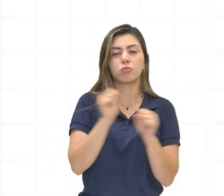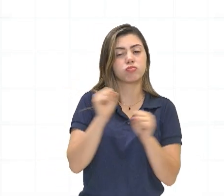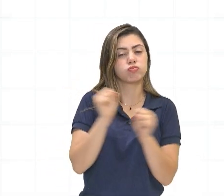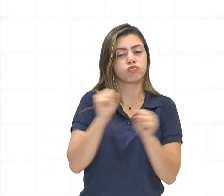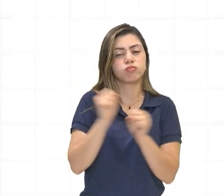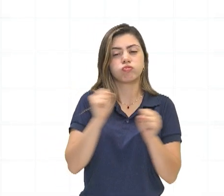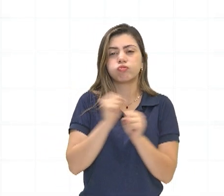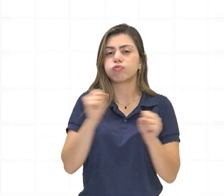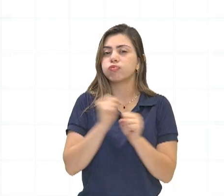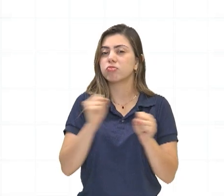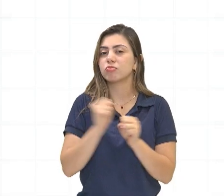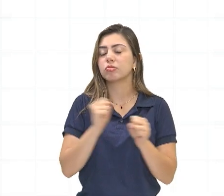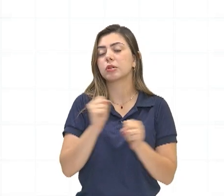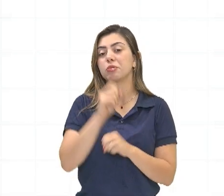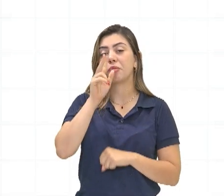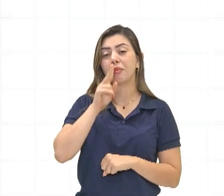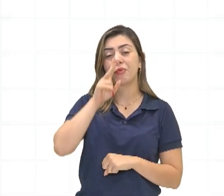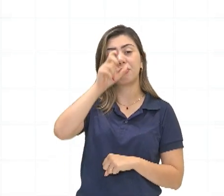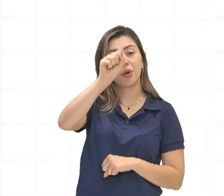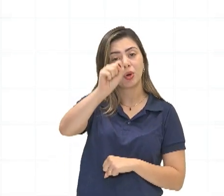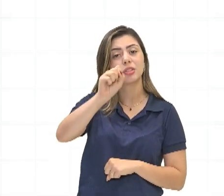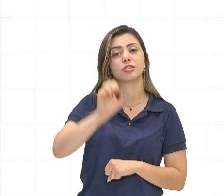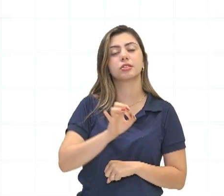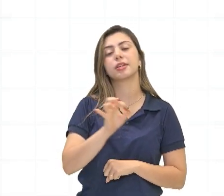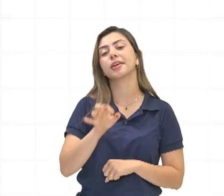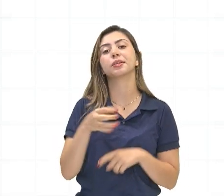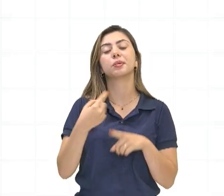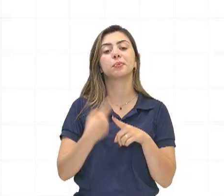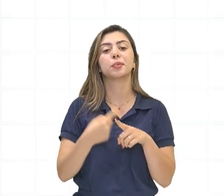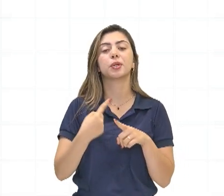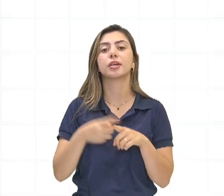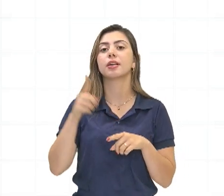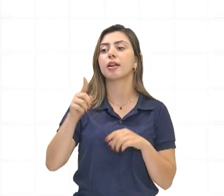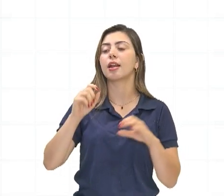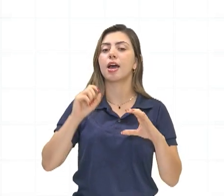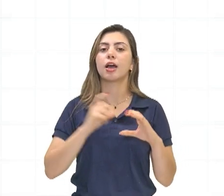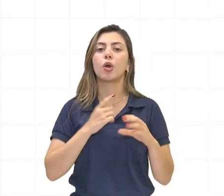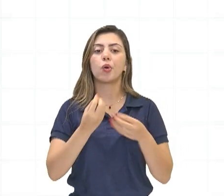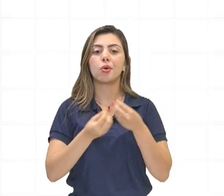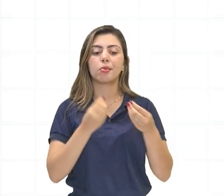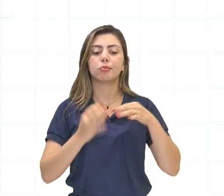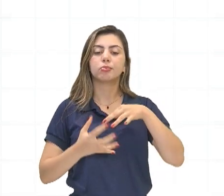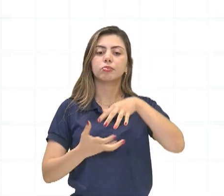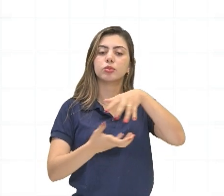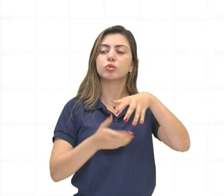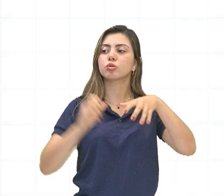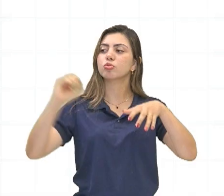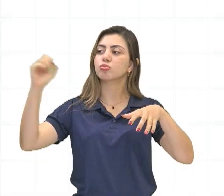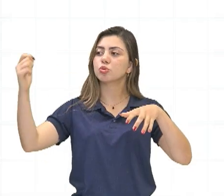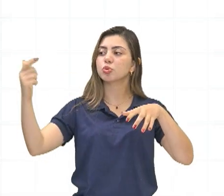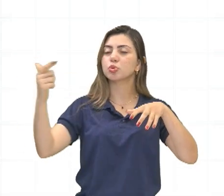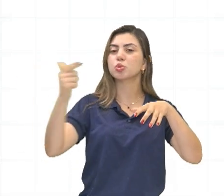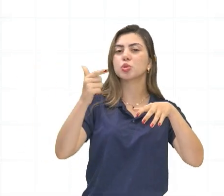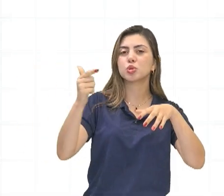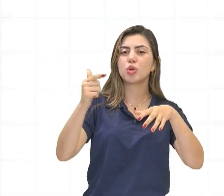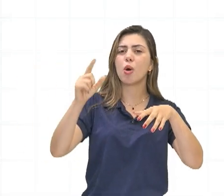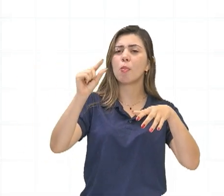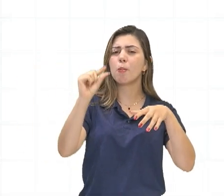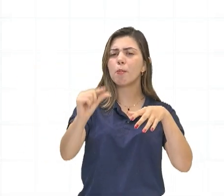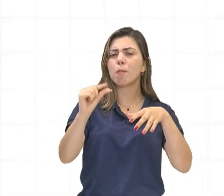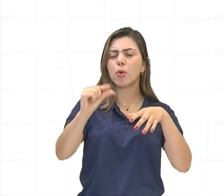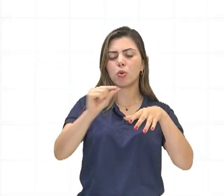forte, esse inverno rigoroso, porque a incidência de luz, a maneira como a luz do sol é recebida